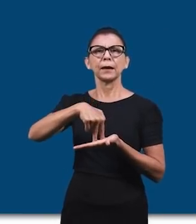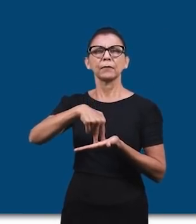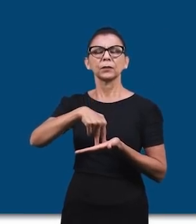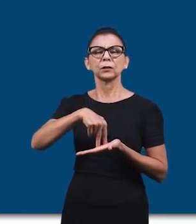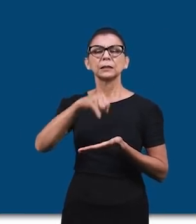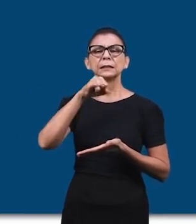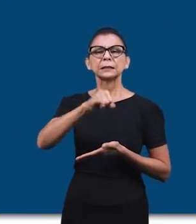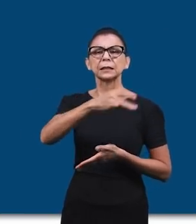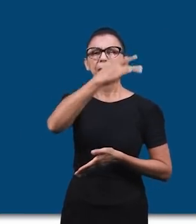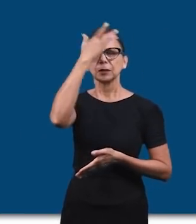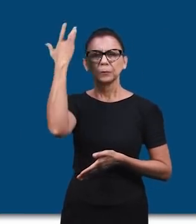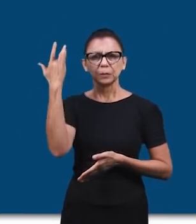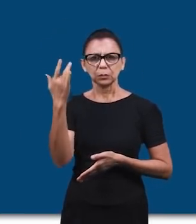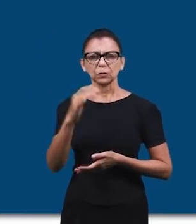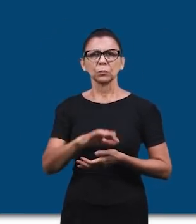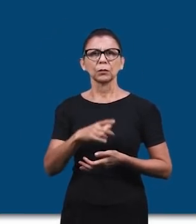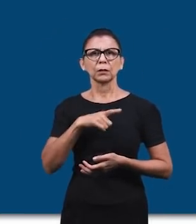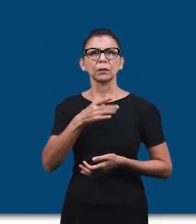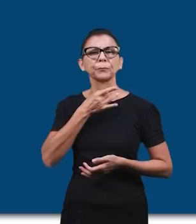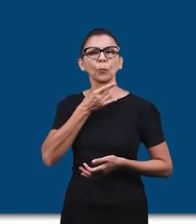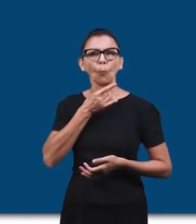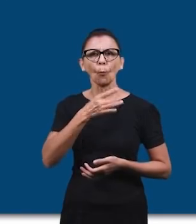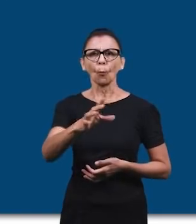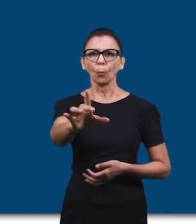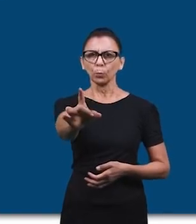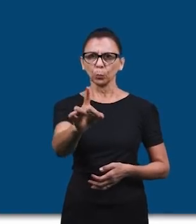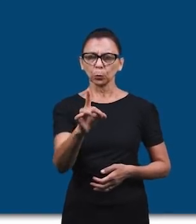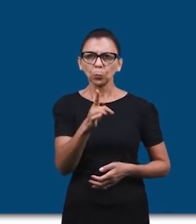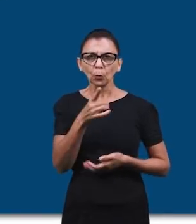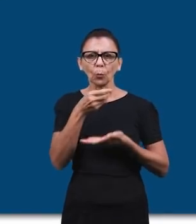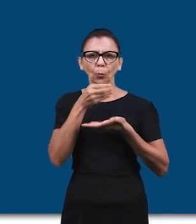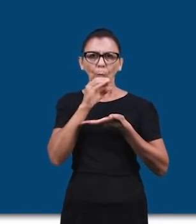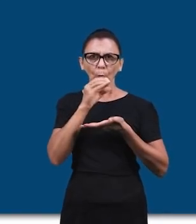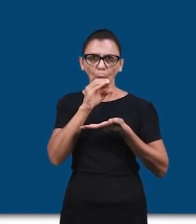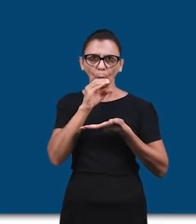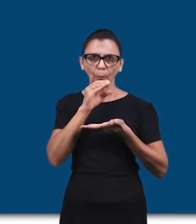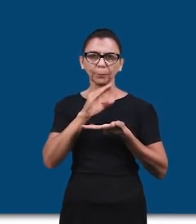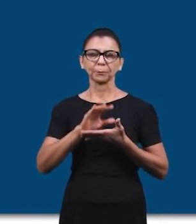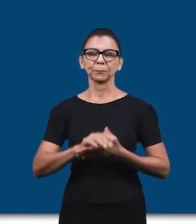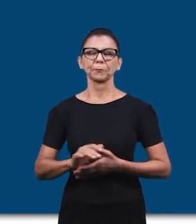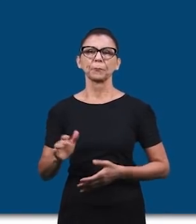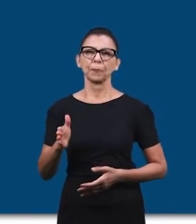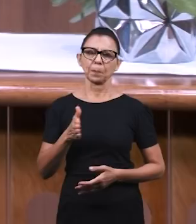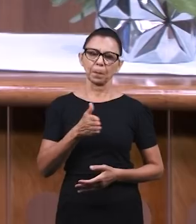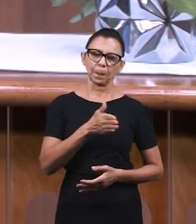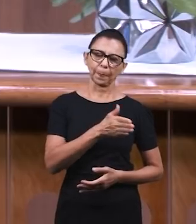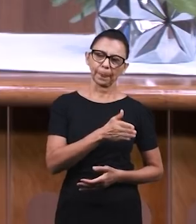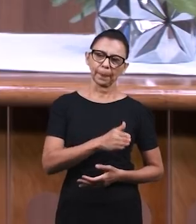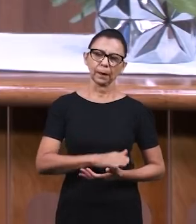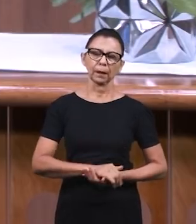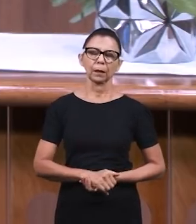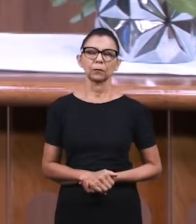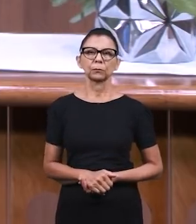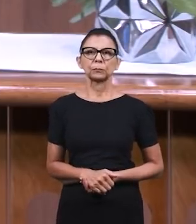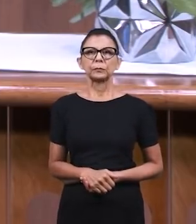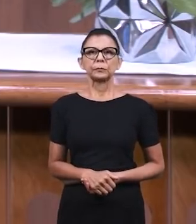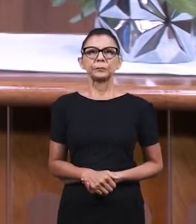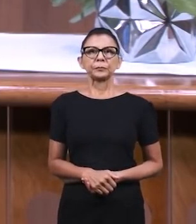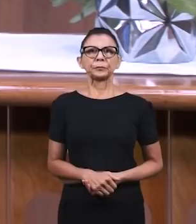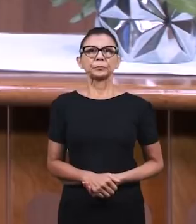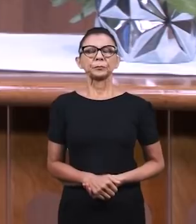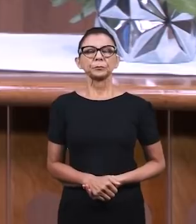e clamou dizendo: Se alguém tem sede, venha a mim e beba. Inicialmente, nós vamos